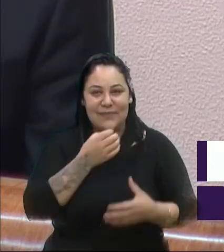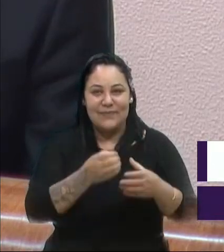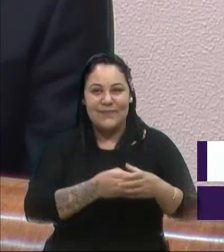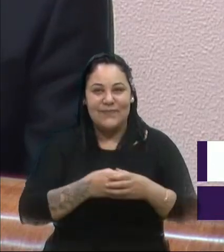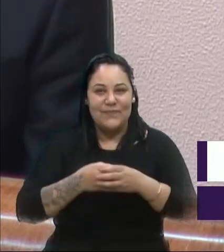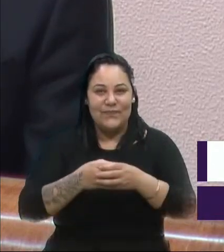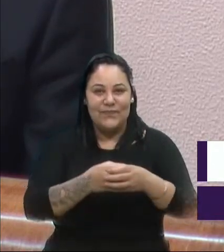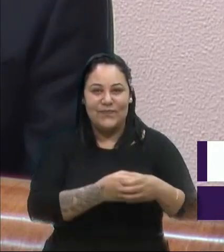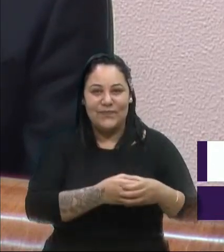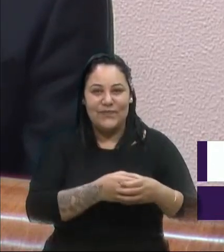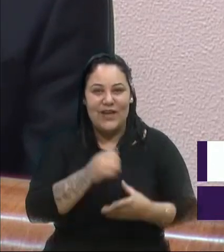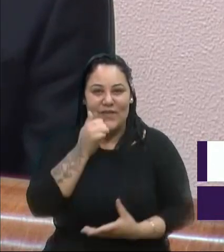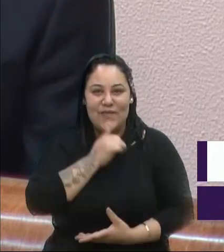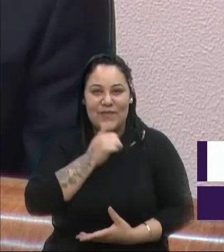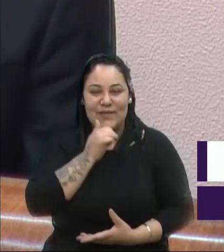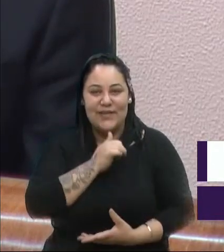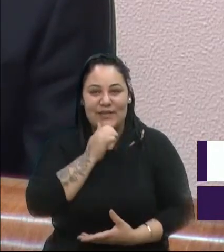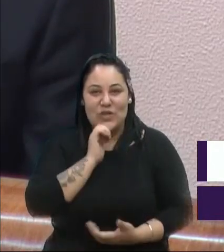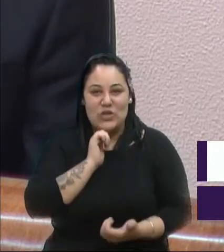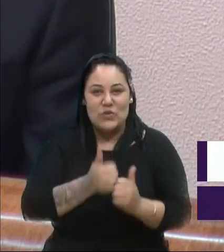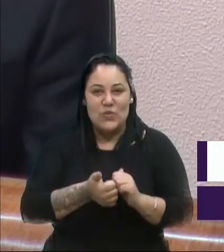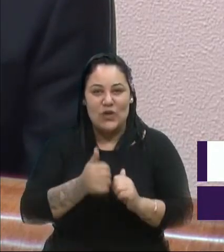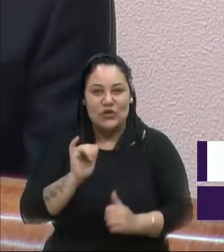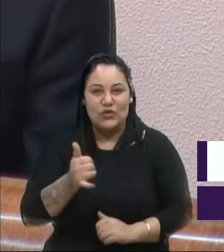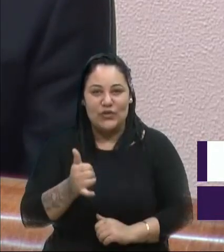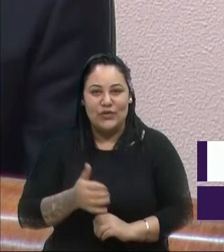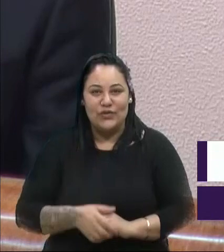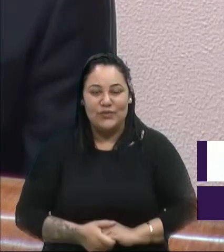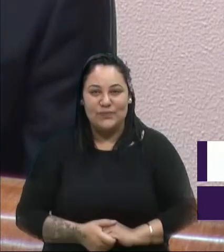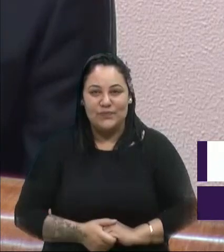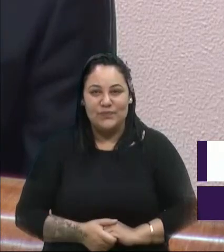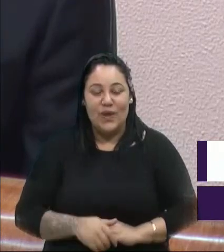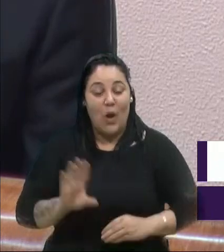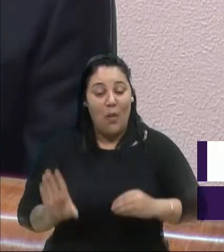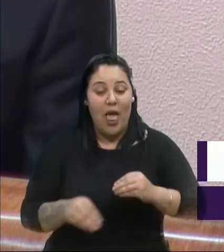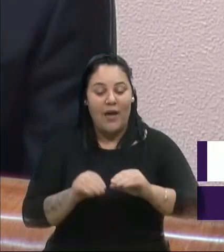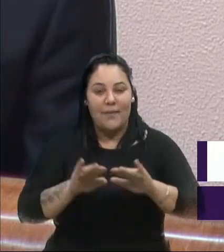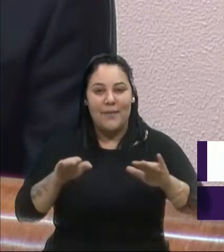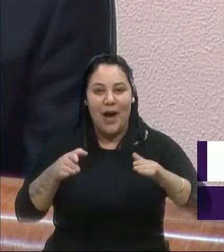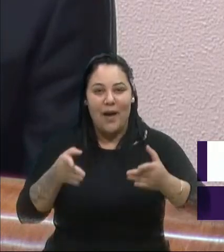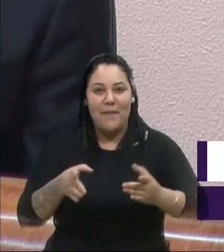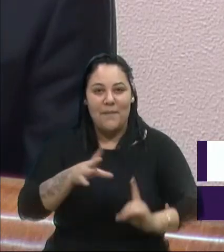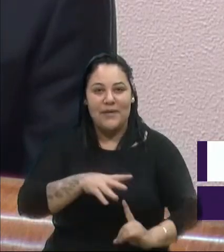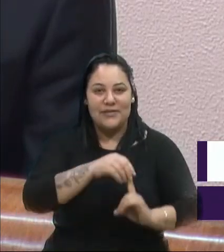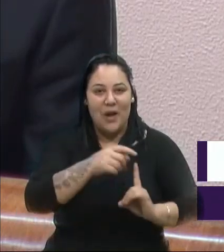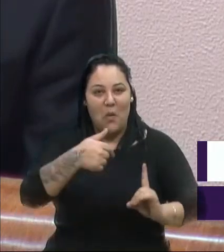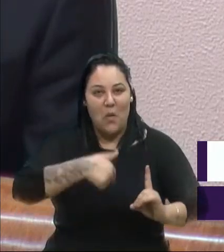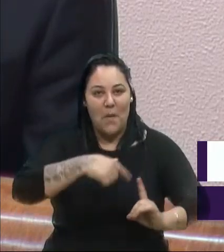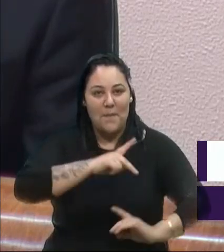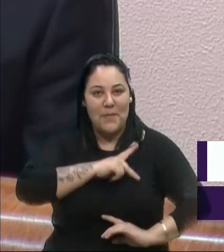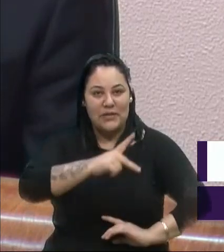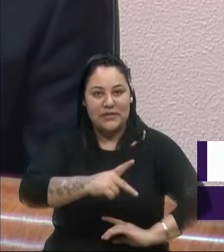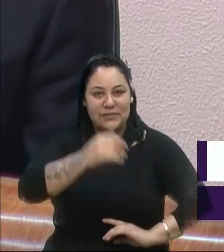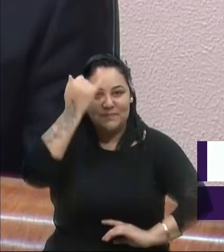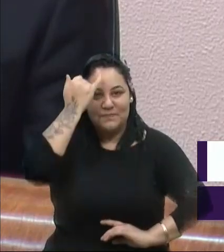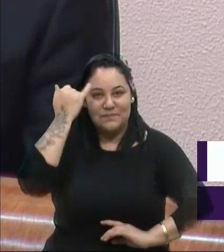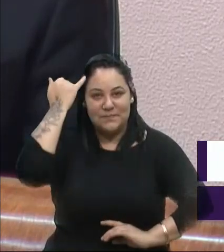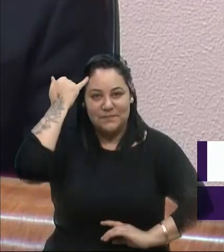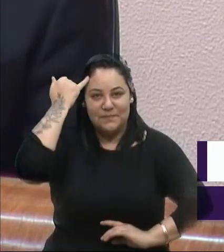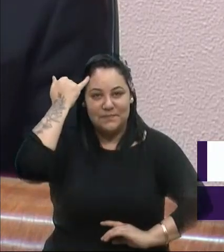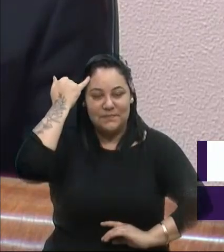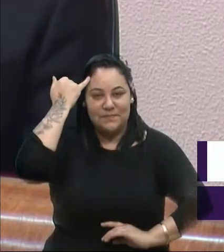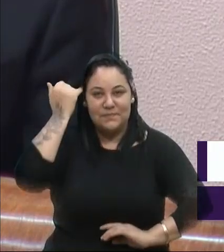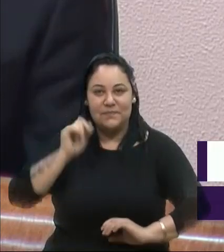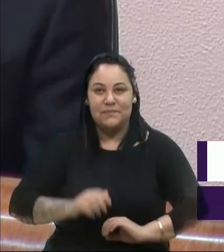feminino do Esporte Clube Juventude. Compõe a mesa principal este presidente dessa casa, vereador Zé